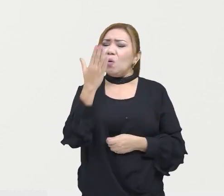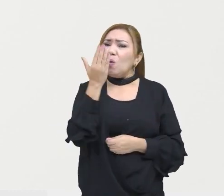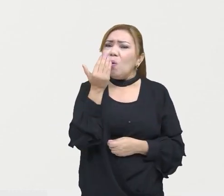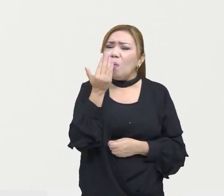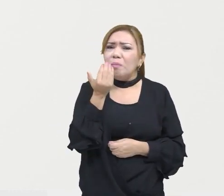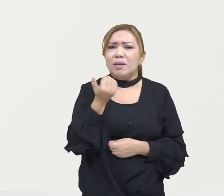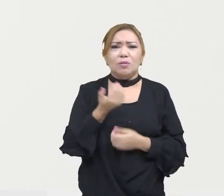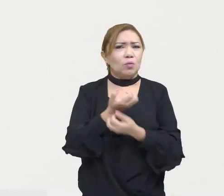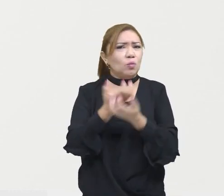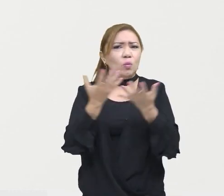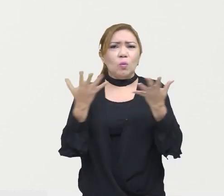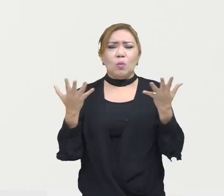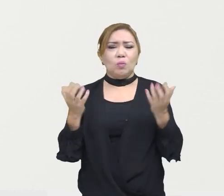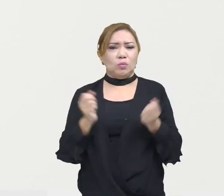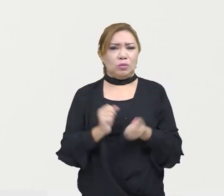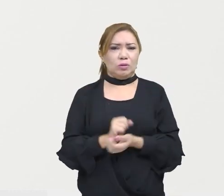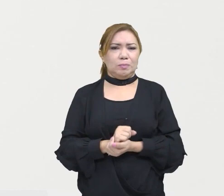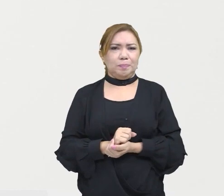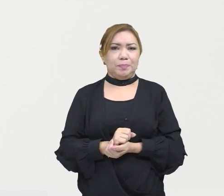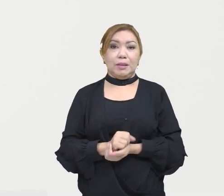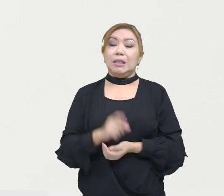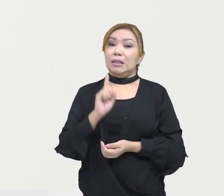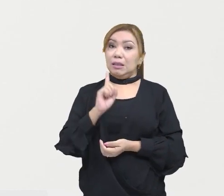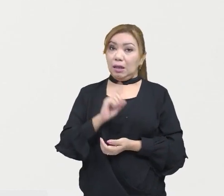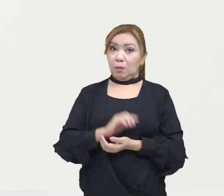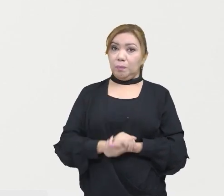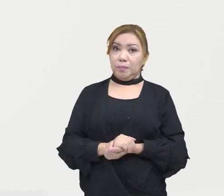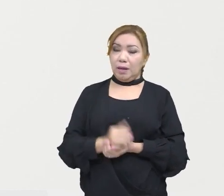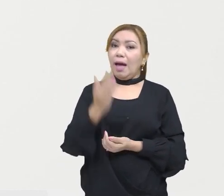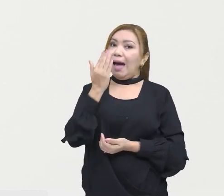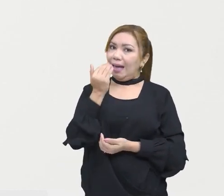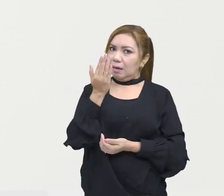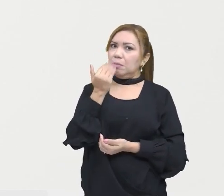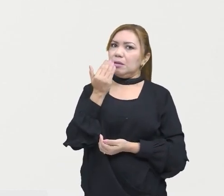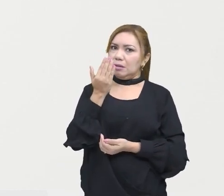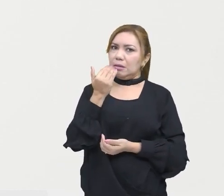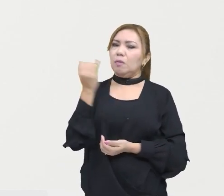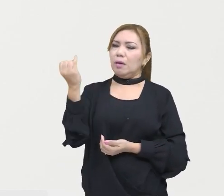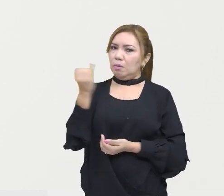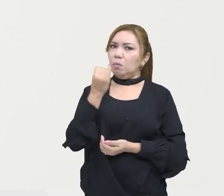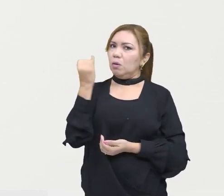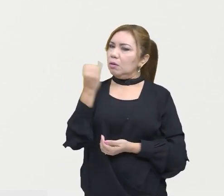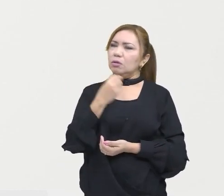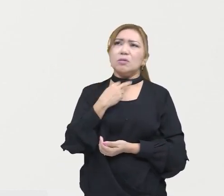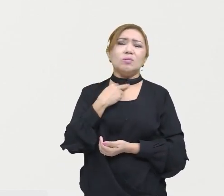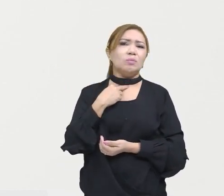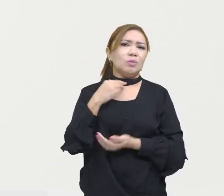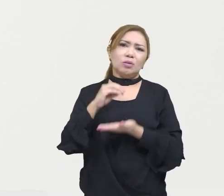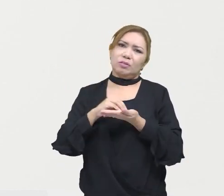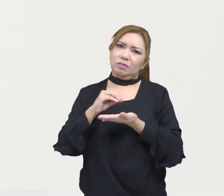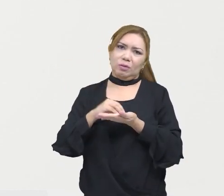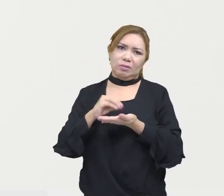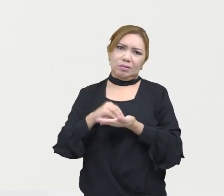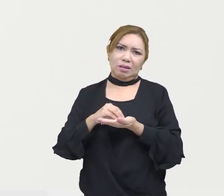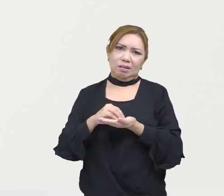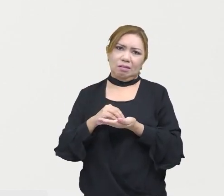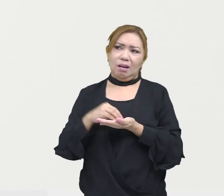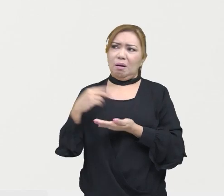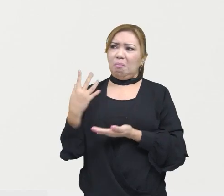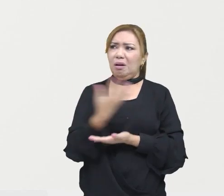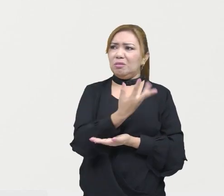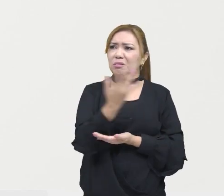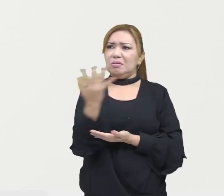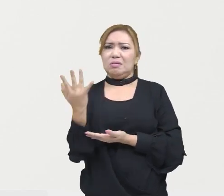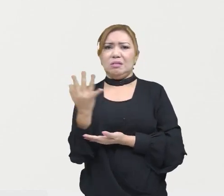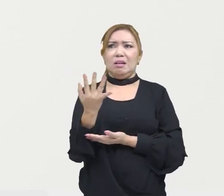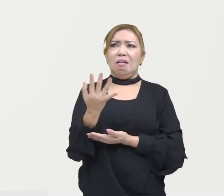duas últimas aulas, a alimentação é algo que não pode faltar para os seres que não produzem seu próprio alimento.